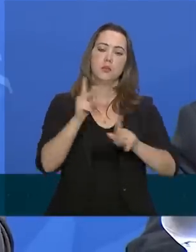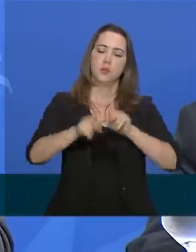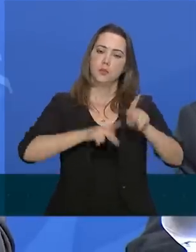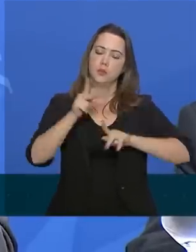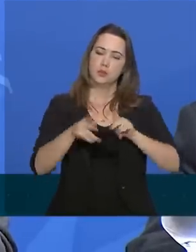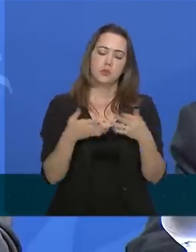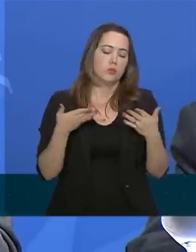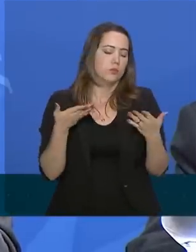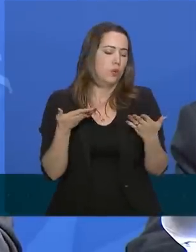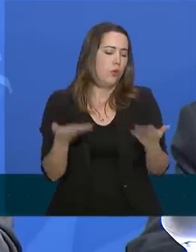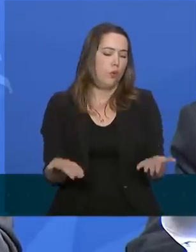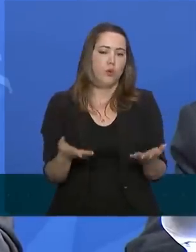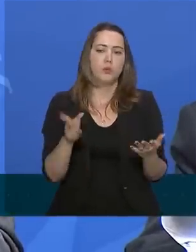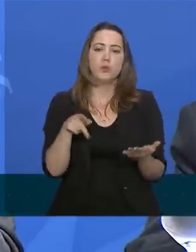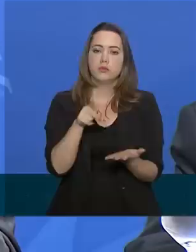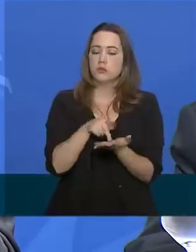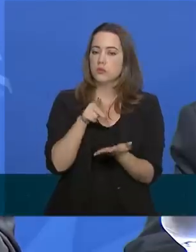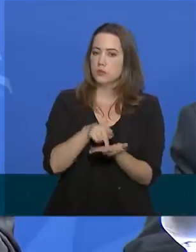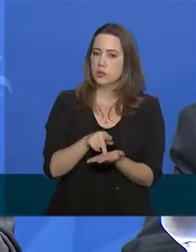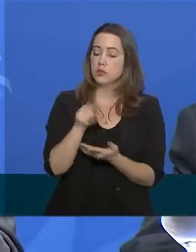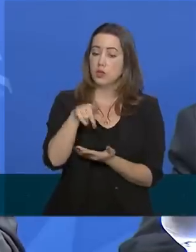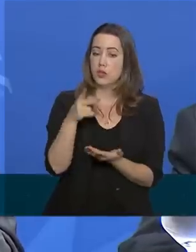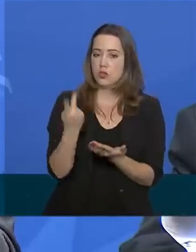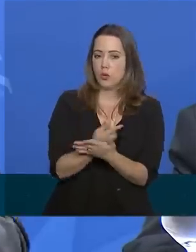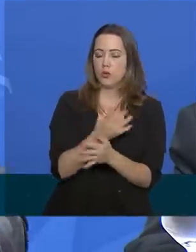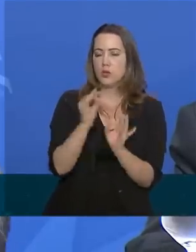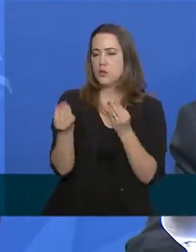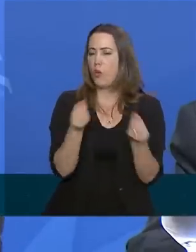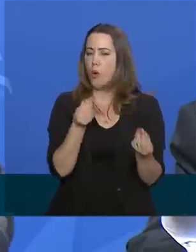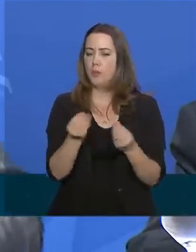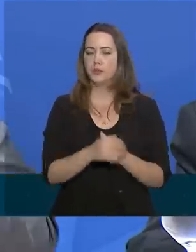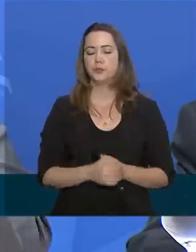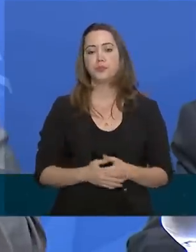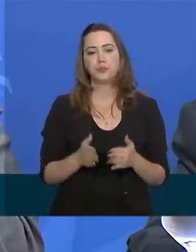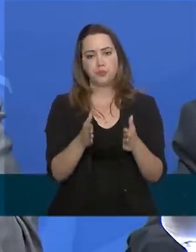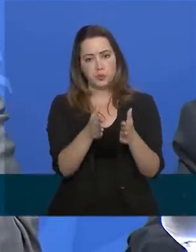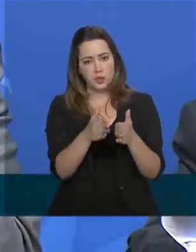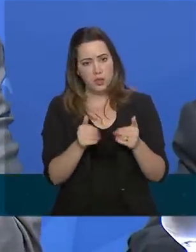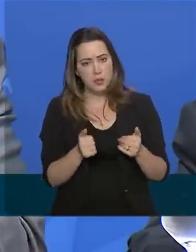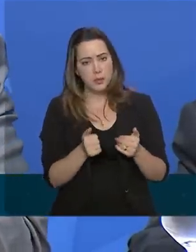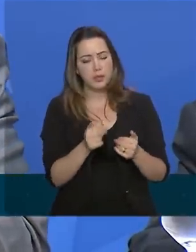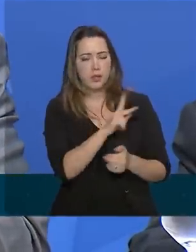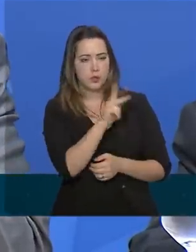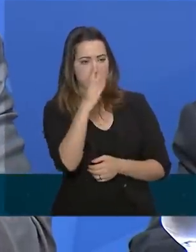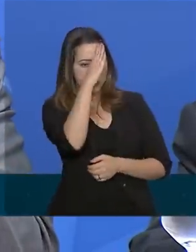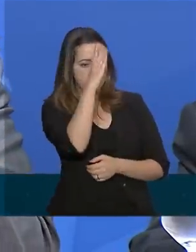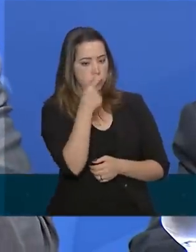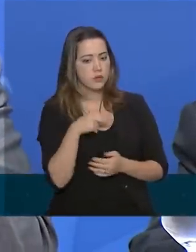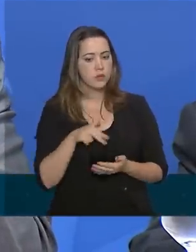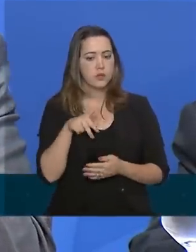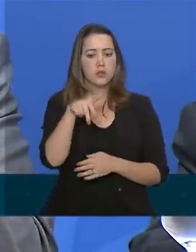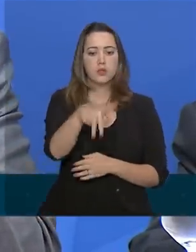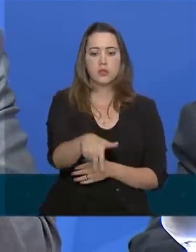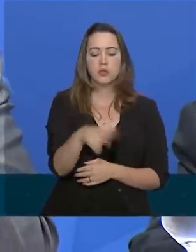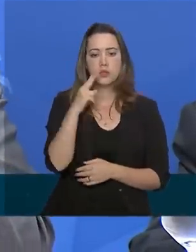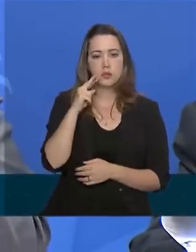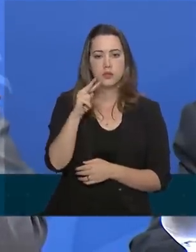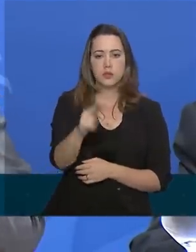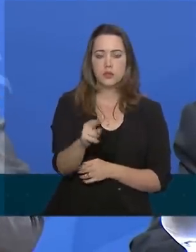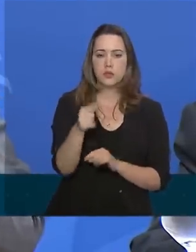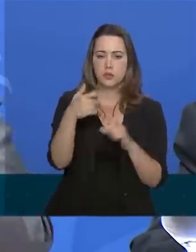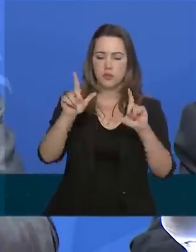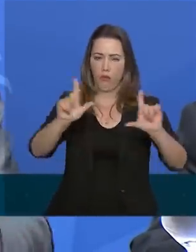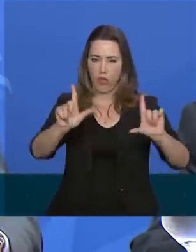daquilo que de fato tenha acontecido eu vou tomar liberdades o presidente de vir aqui à frente da tela para poder